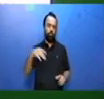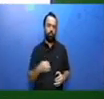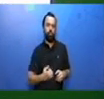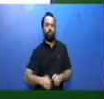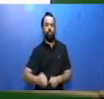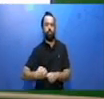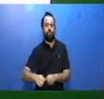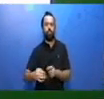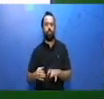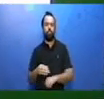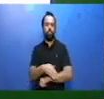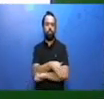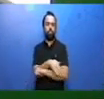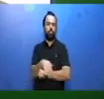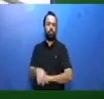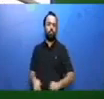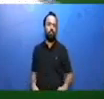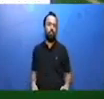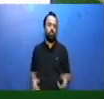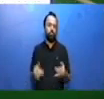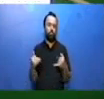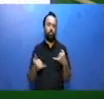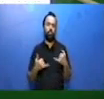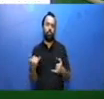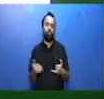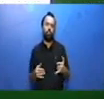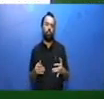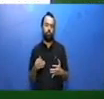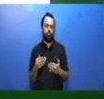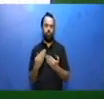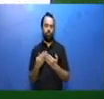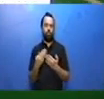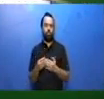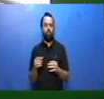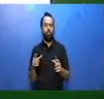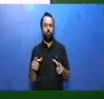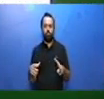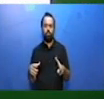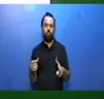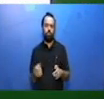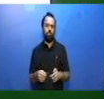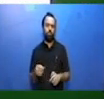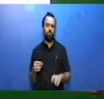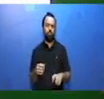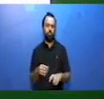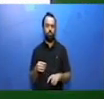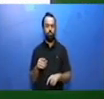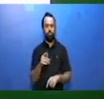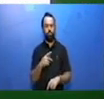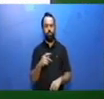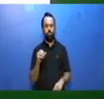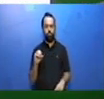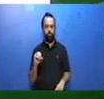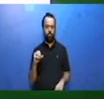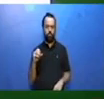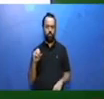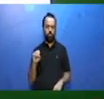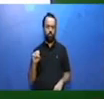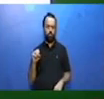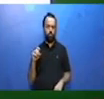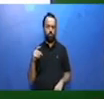as ruas? Onde as crianças vão estudar? Onde construir o posto de saúde? Diante de